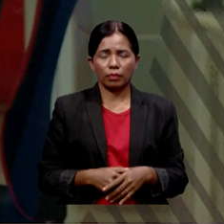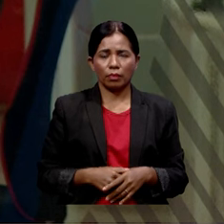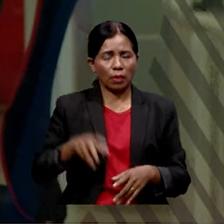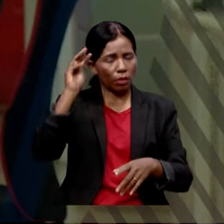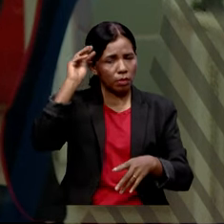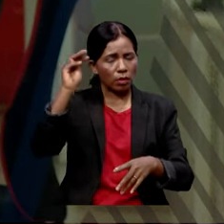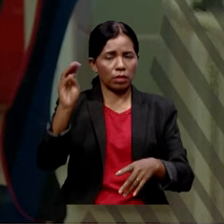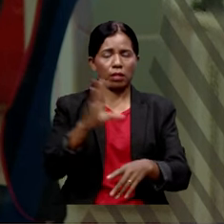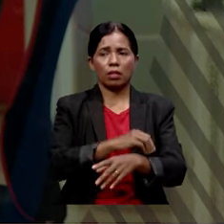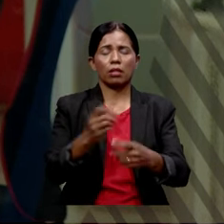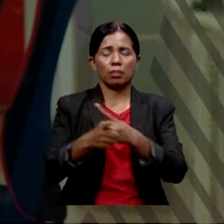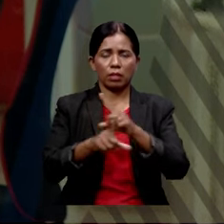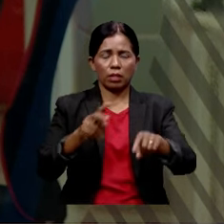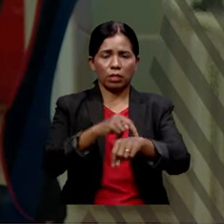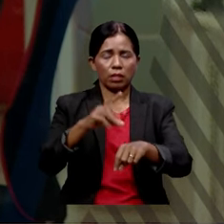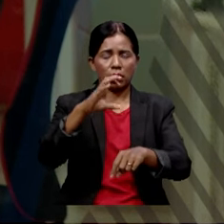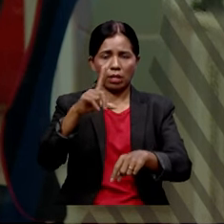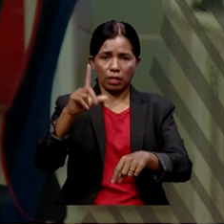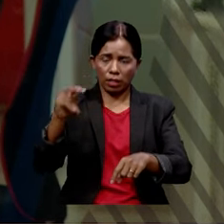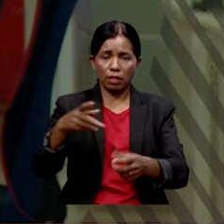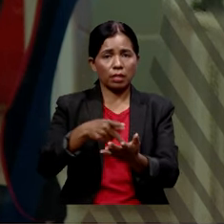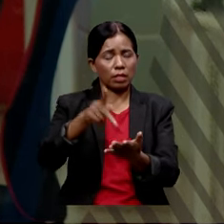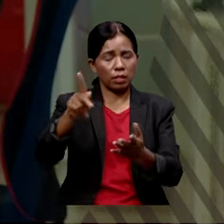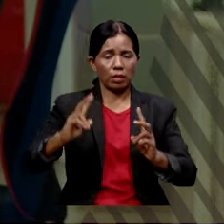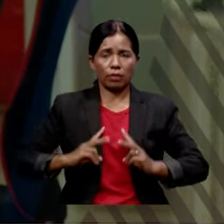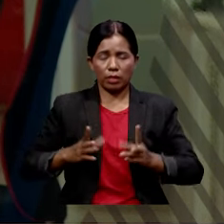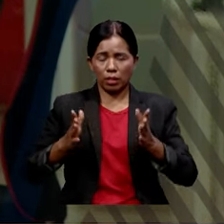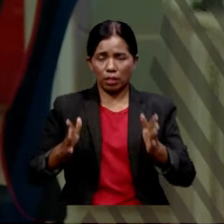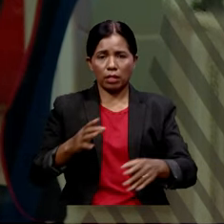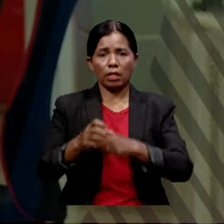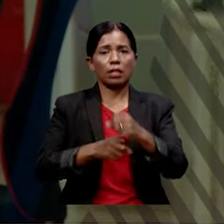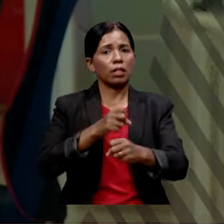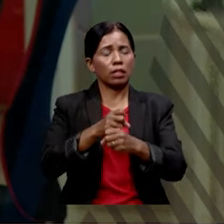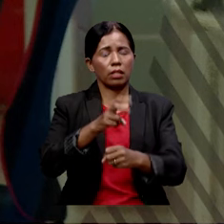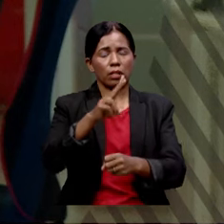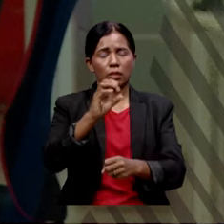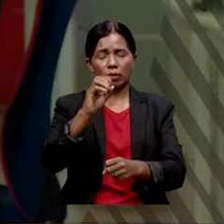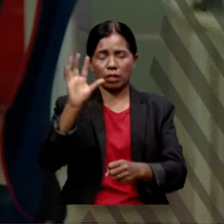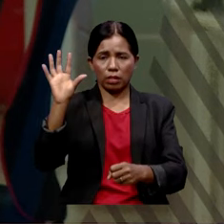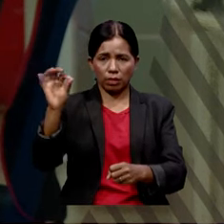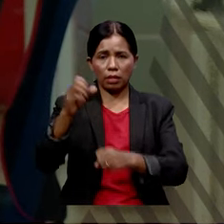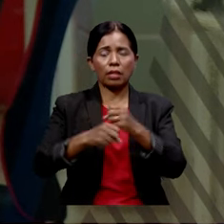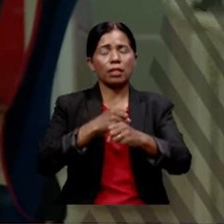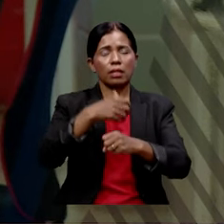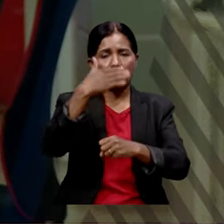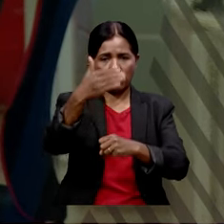Ministério do Assunto Combatente e Libertação Nacional cerrou o pagamento para veterano registrado Tina Rigon, Rua Cia e Tina Noin.